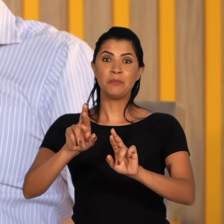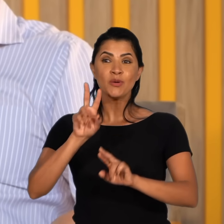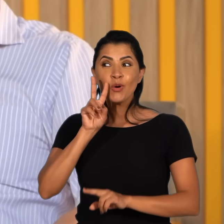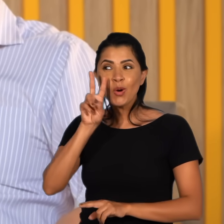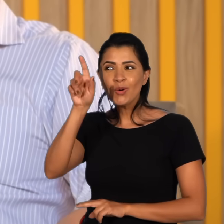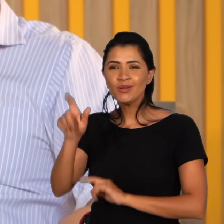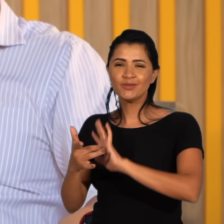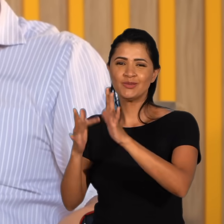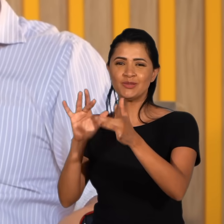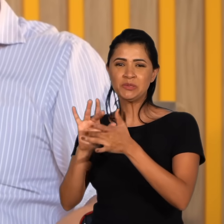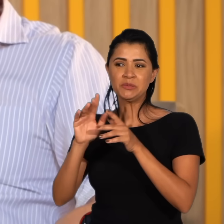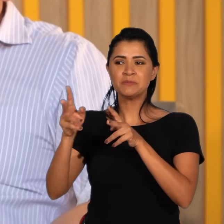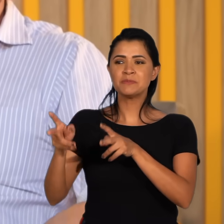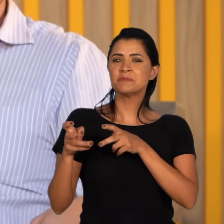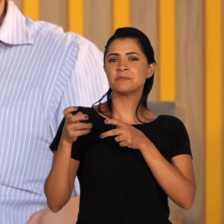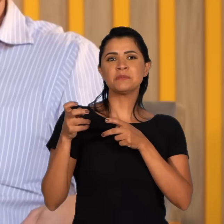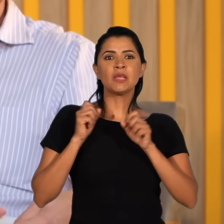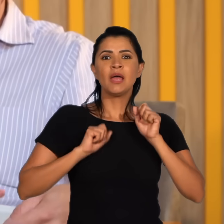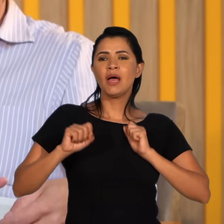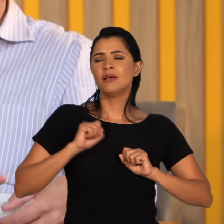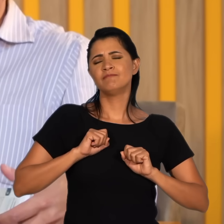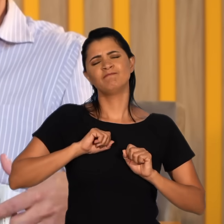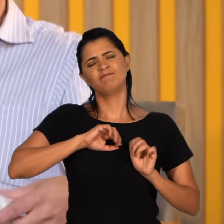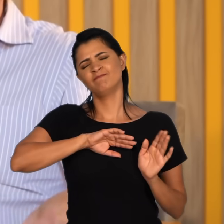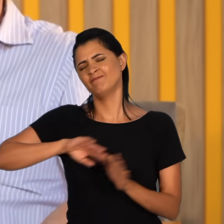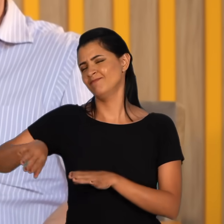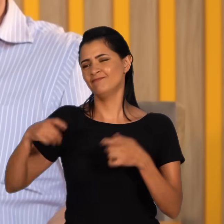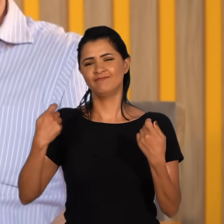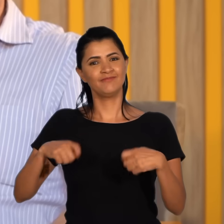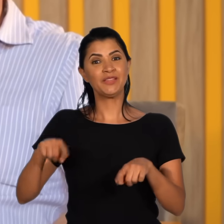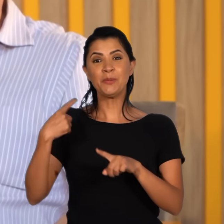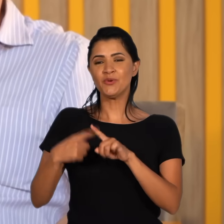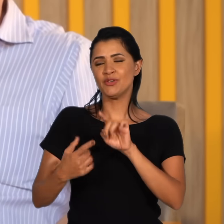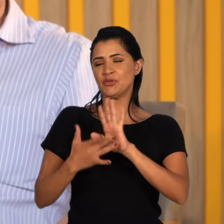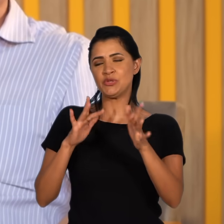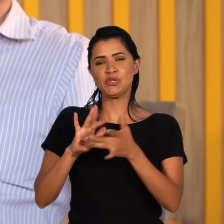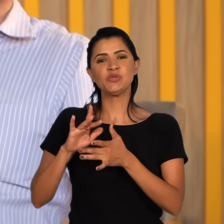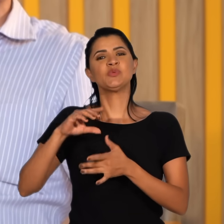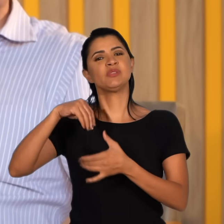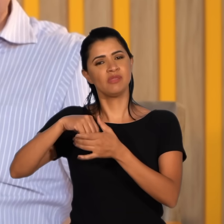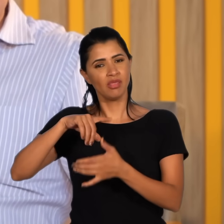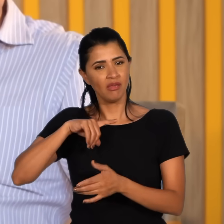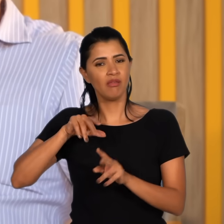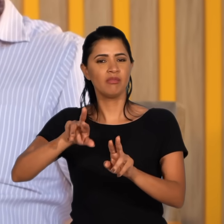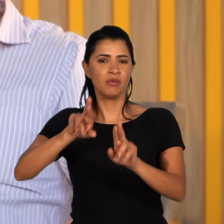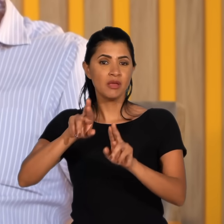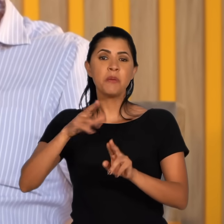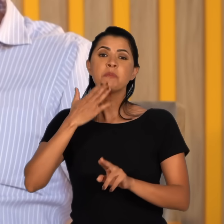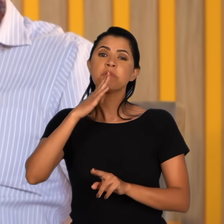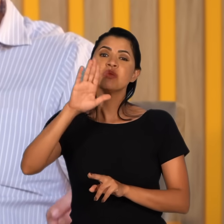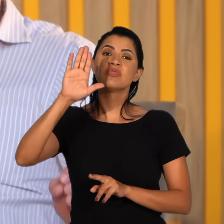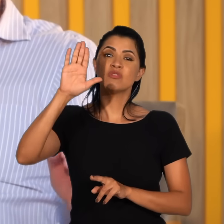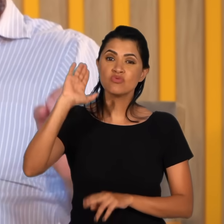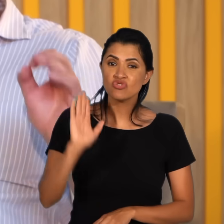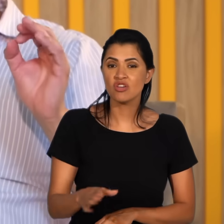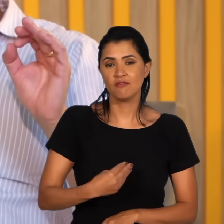quando a gente olha para Cristo a gente percebe que não há motivo de desespero porque a esperança está nele e ele já nos prometeu essa